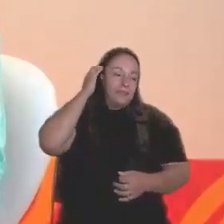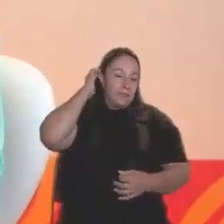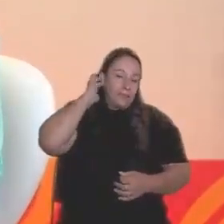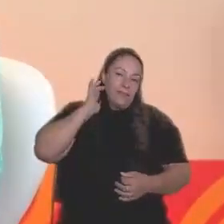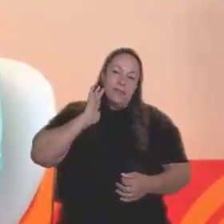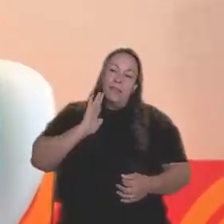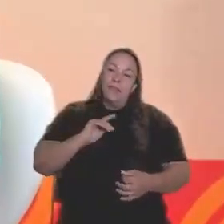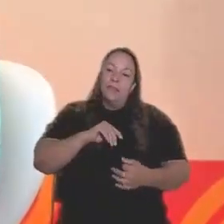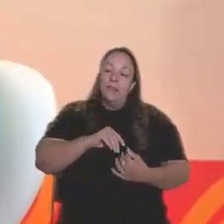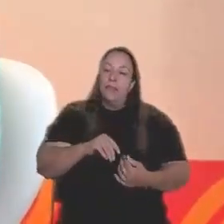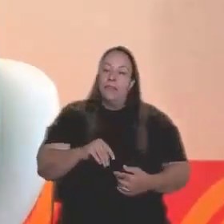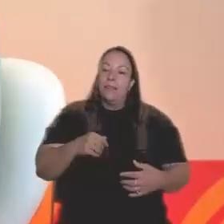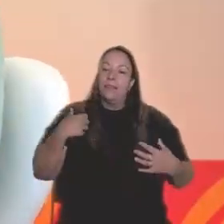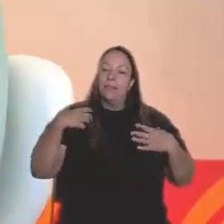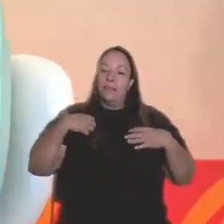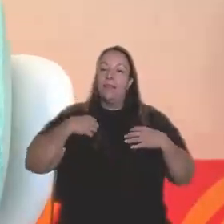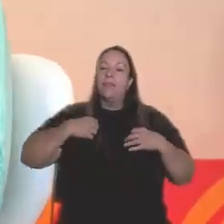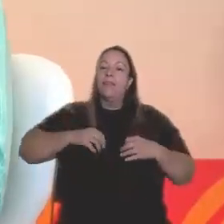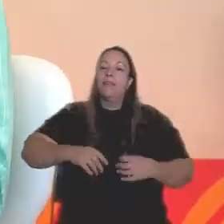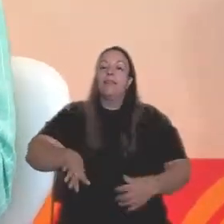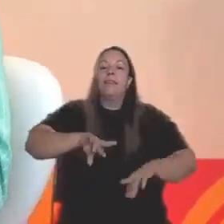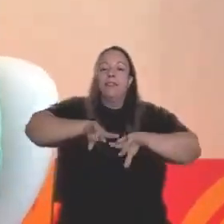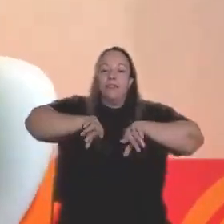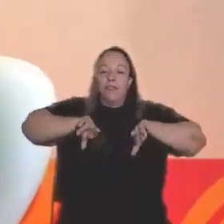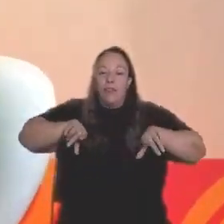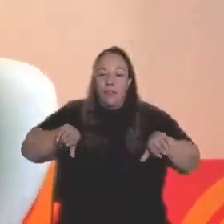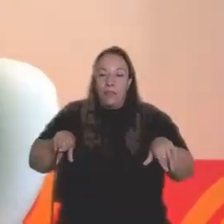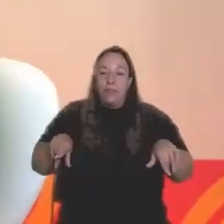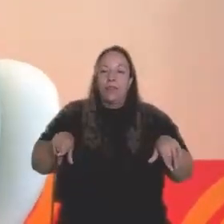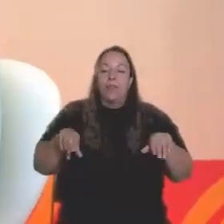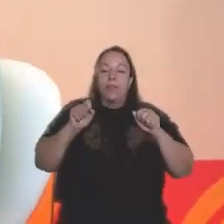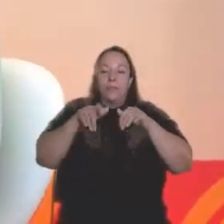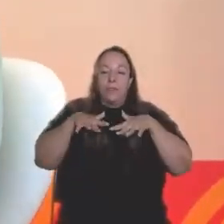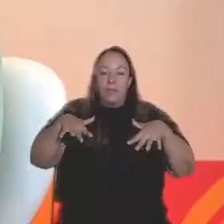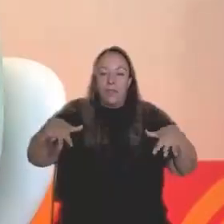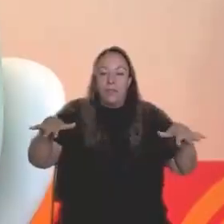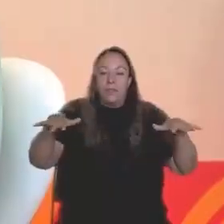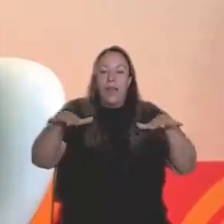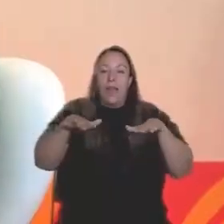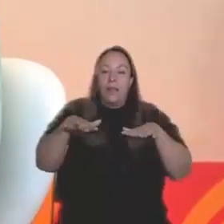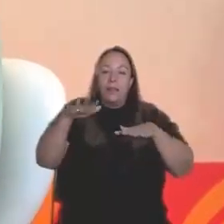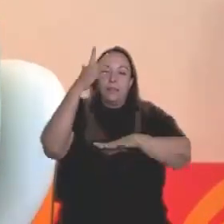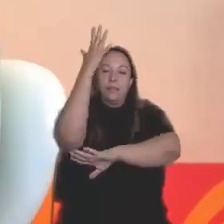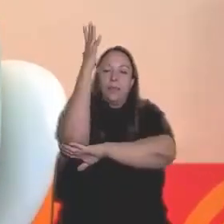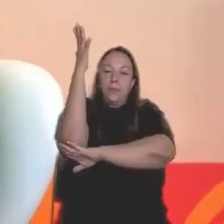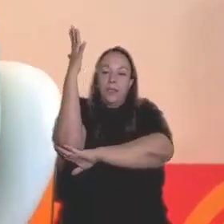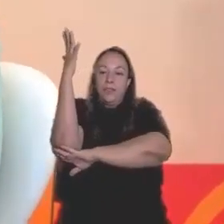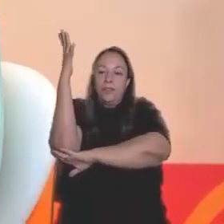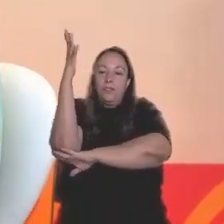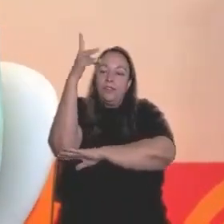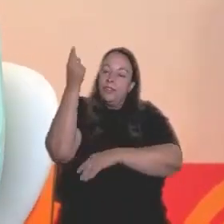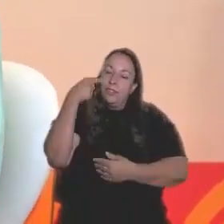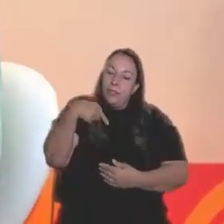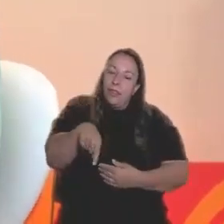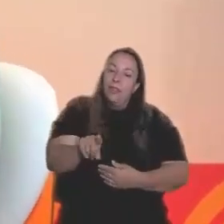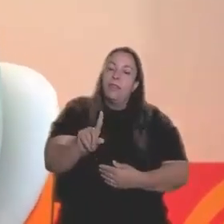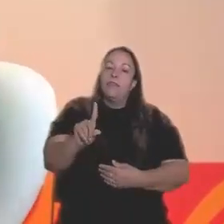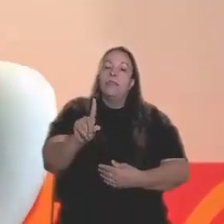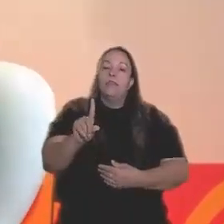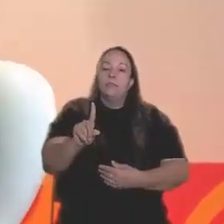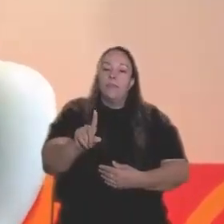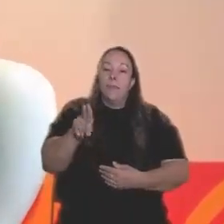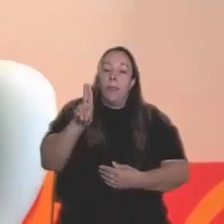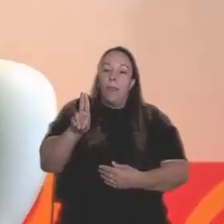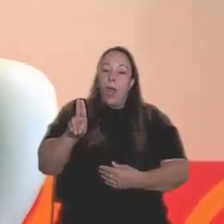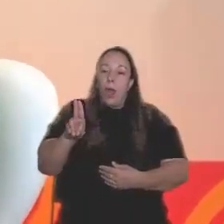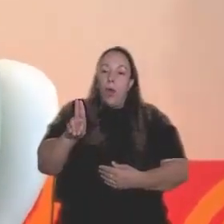alguém cutucar, porque várias escolas com muitas áreas para plantio, e que agora a gente está indo, né, a própria